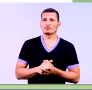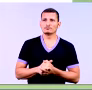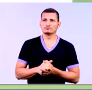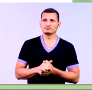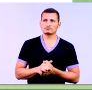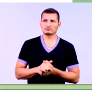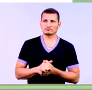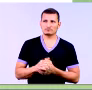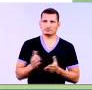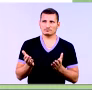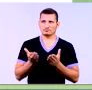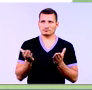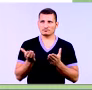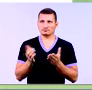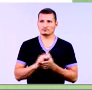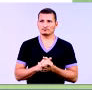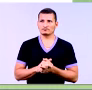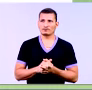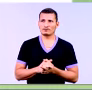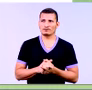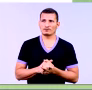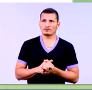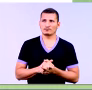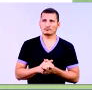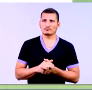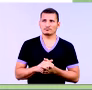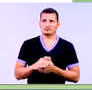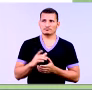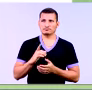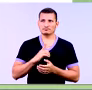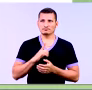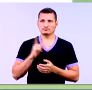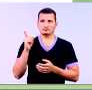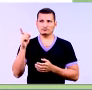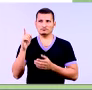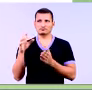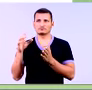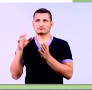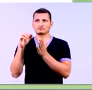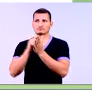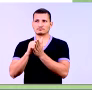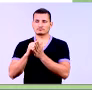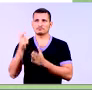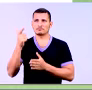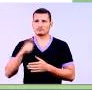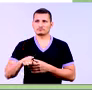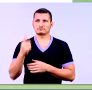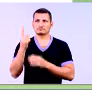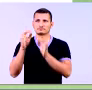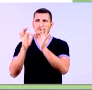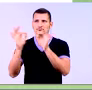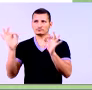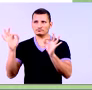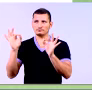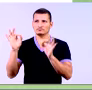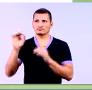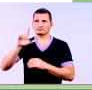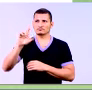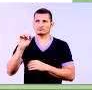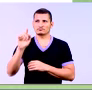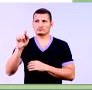Agora veja, nós tivemos aqui, ó, o registro de mais uma operação no log do sistema. Nesse momento